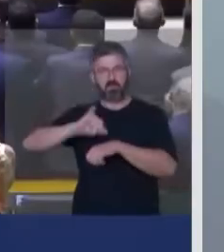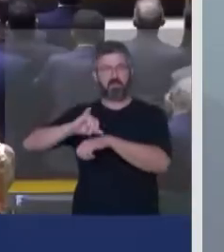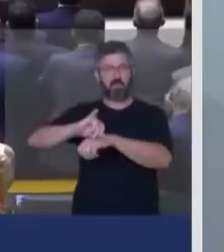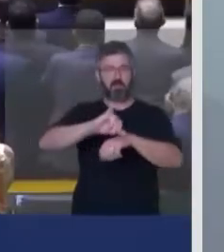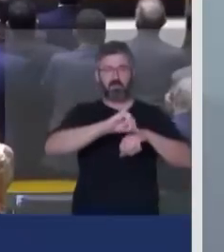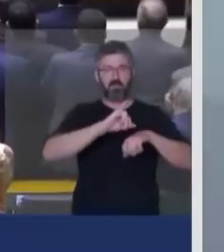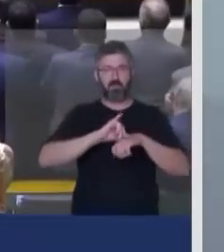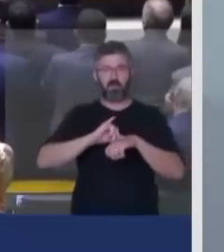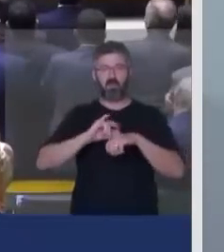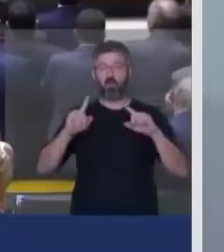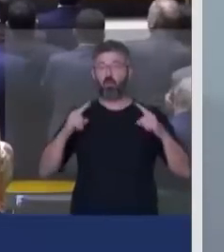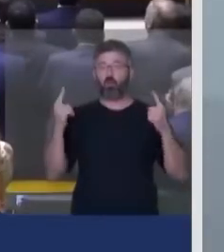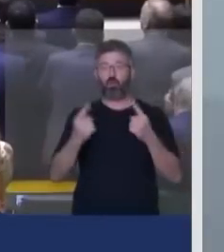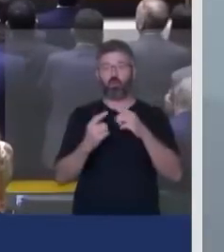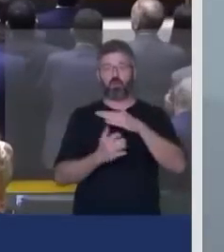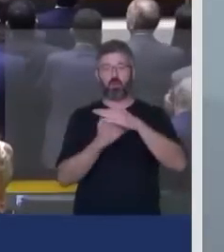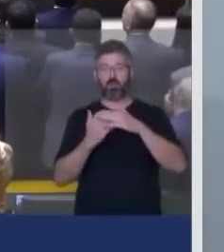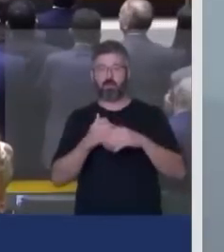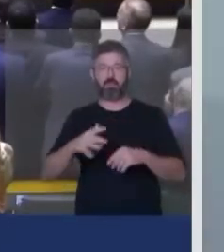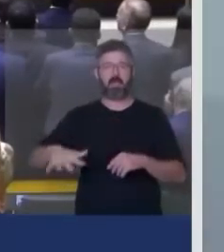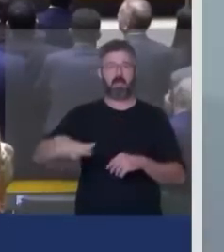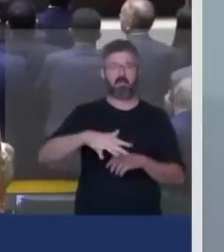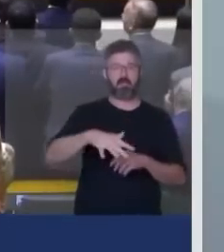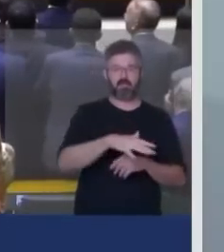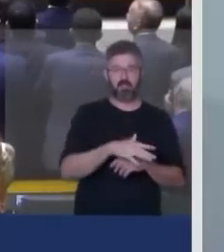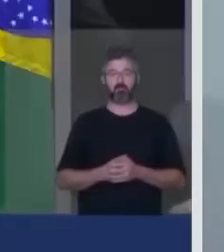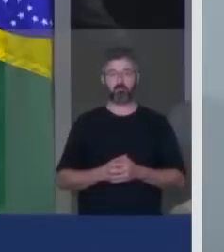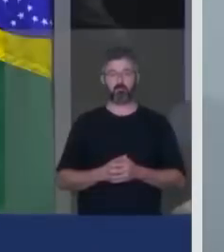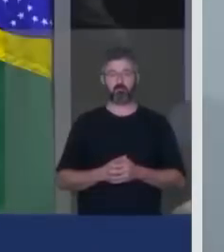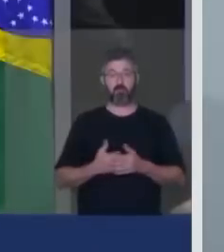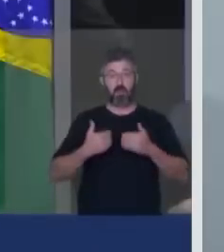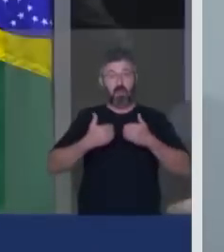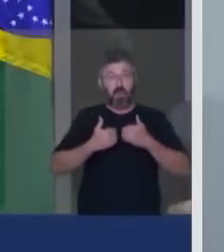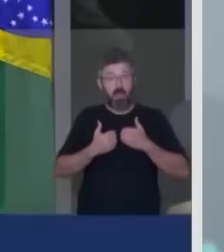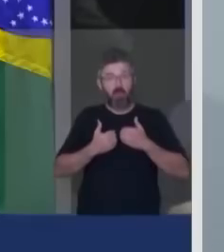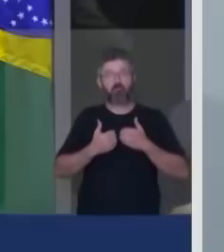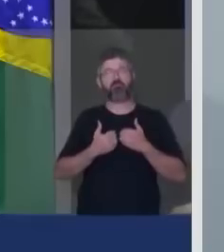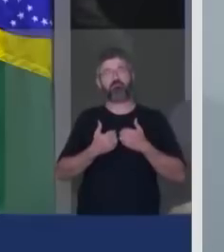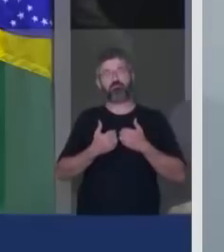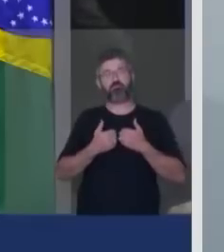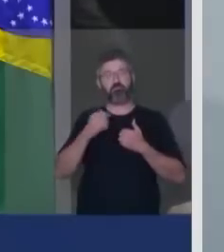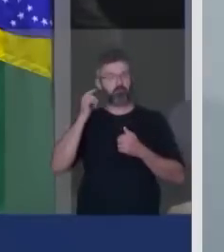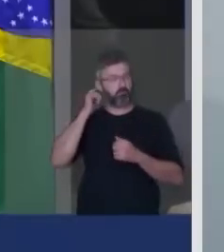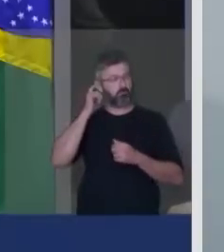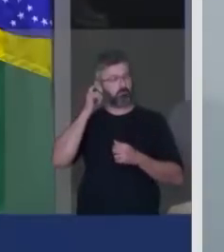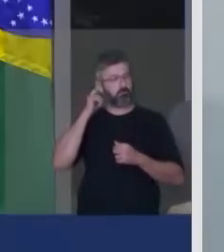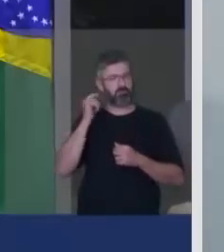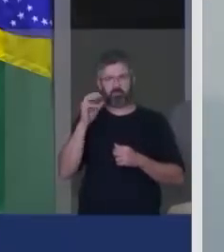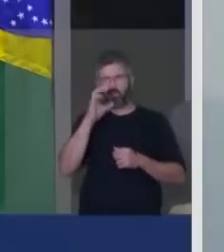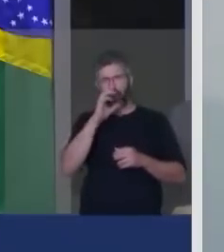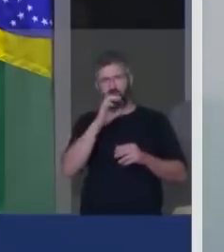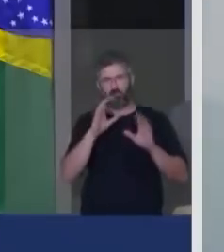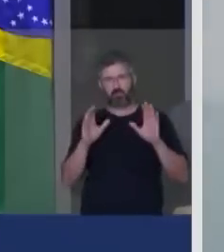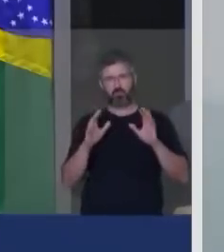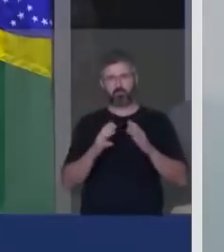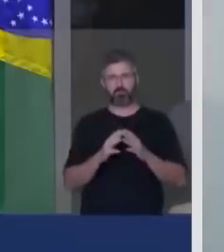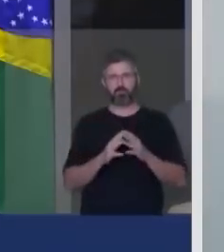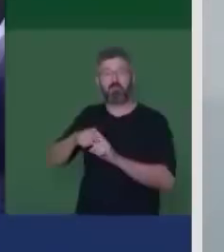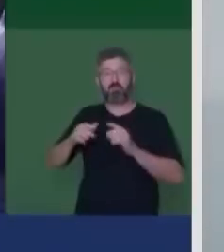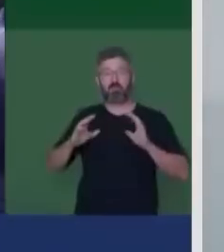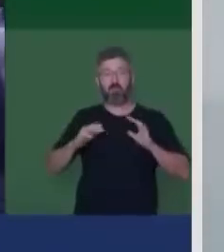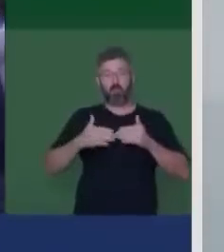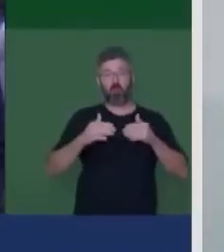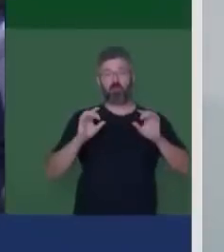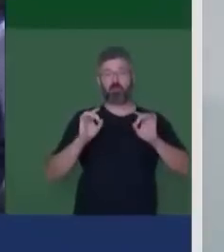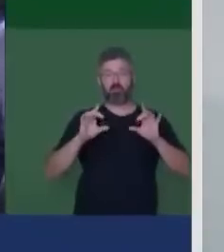setor, entender que não dá para tratar o agro de forma igualitária. Nós temos uma concorrência com o mundo inteiro. Uma alíquota